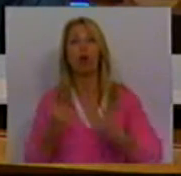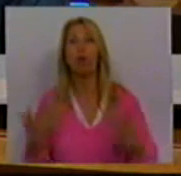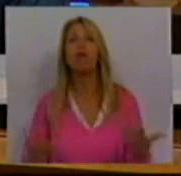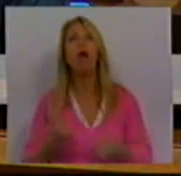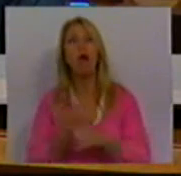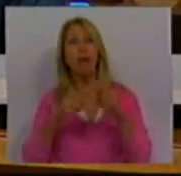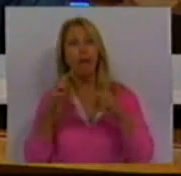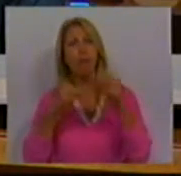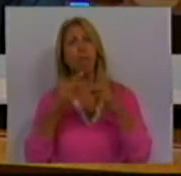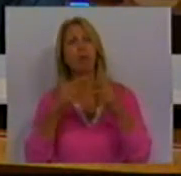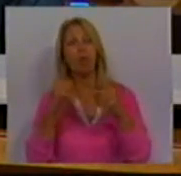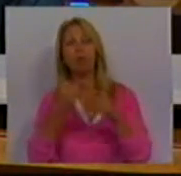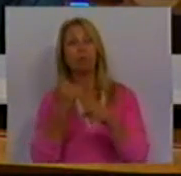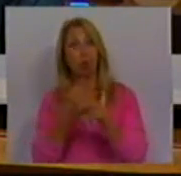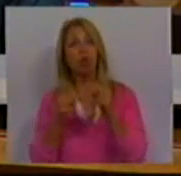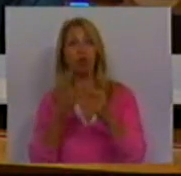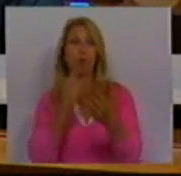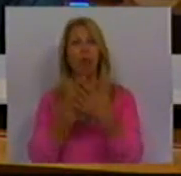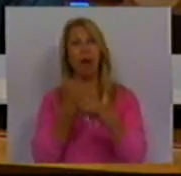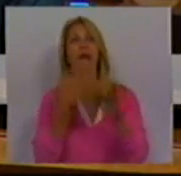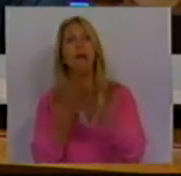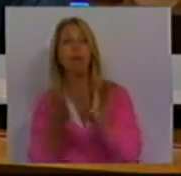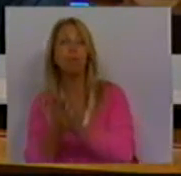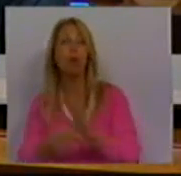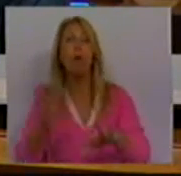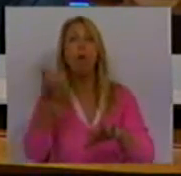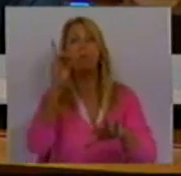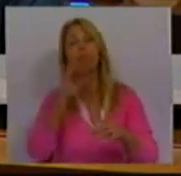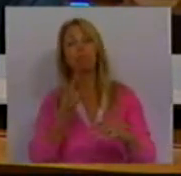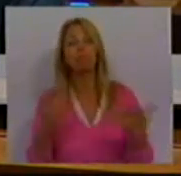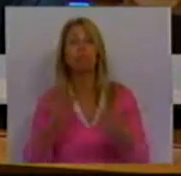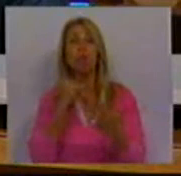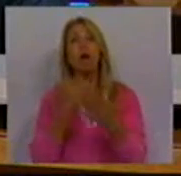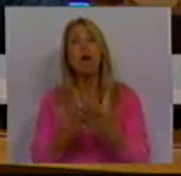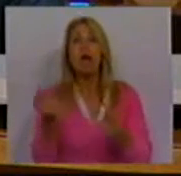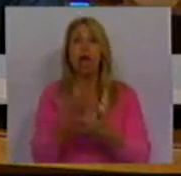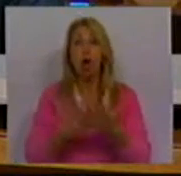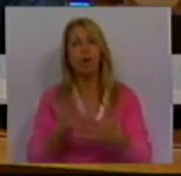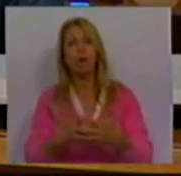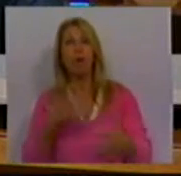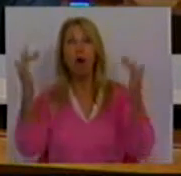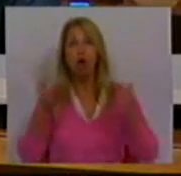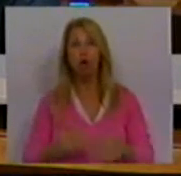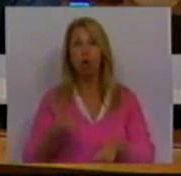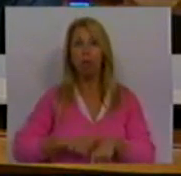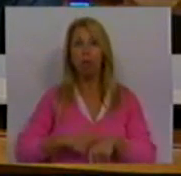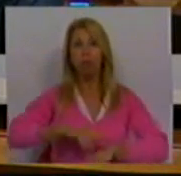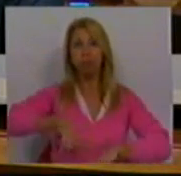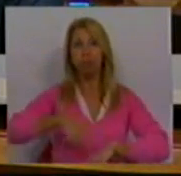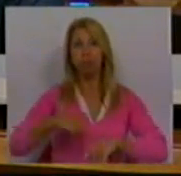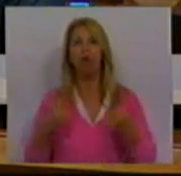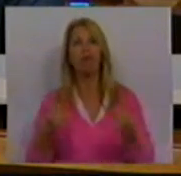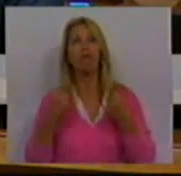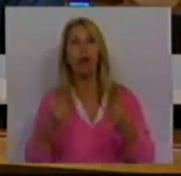e depois é suposto que tenha um impacto positivo na economia, reduzindo os tempos de viagem, melhorando a economia da